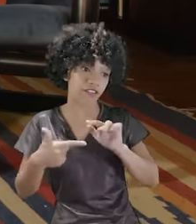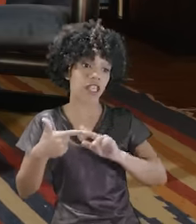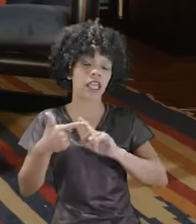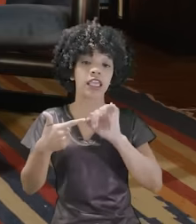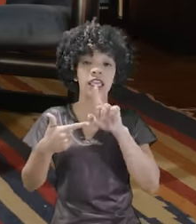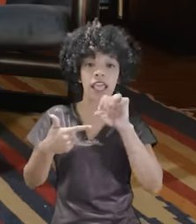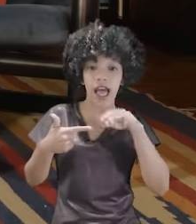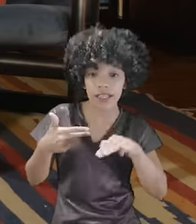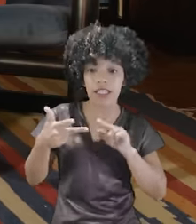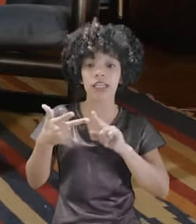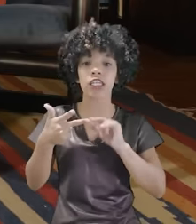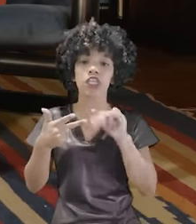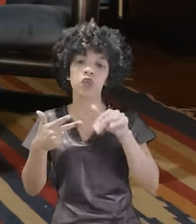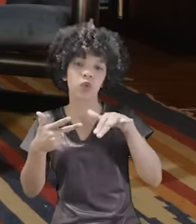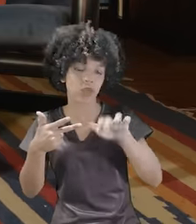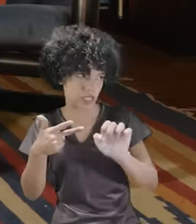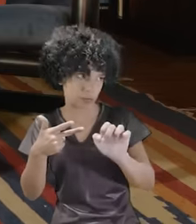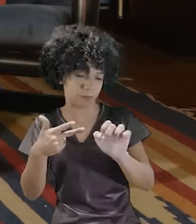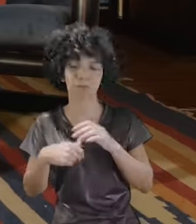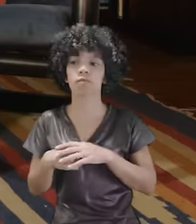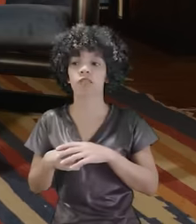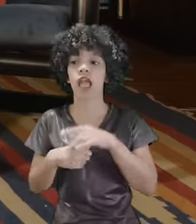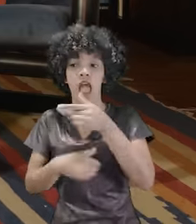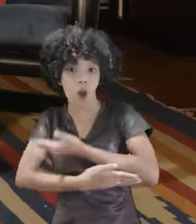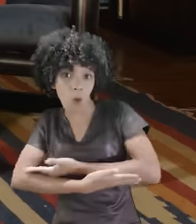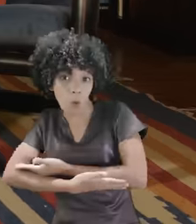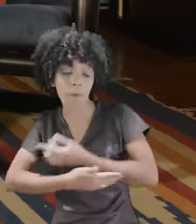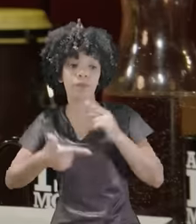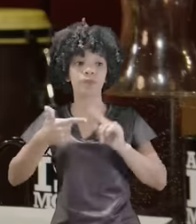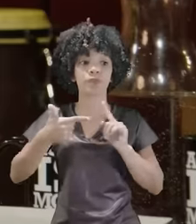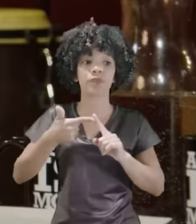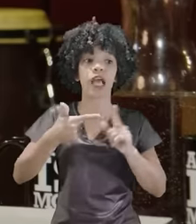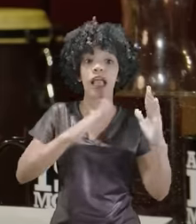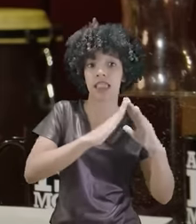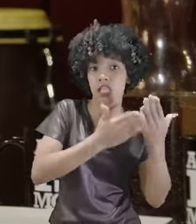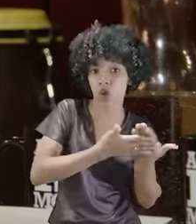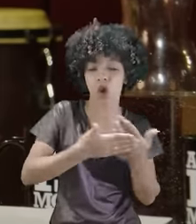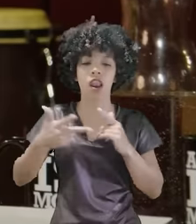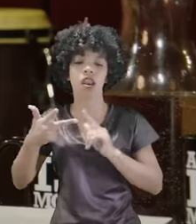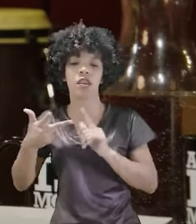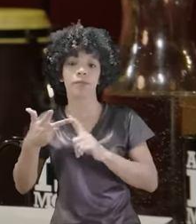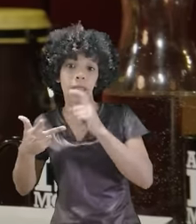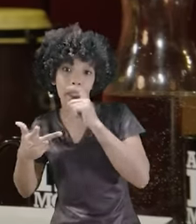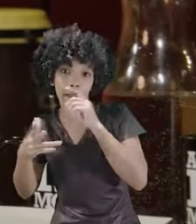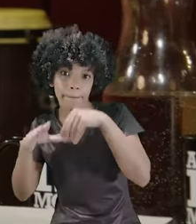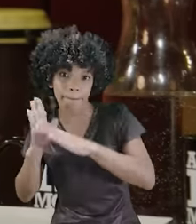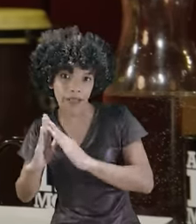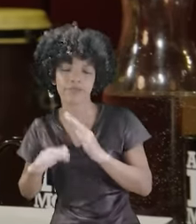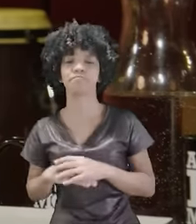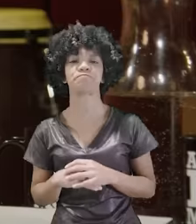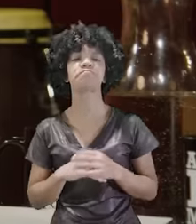e só ele tá aqui o resto ou na escola e outra com pai dele na casa na casa tá certo Vamos lá